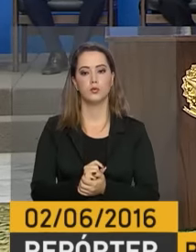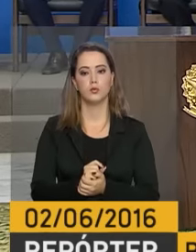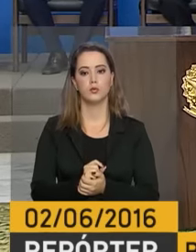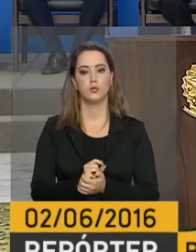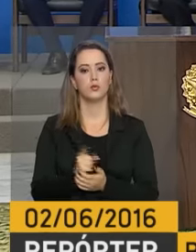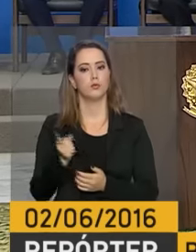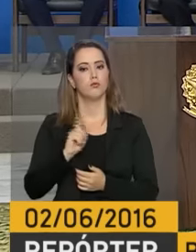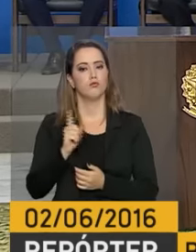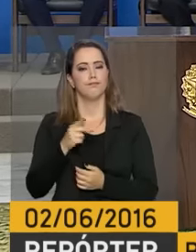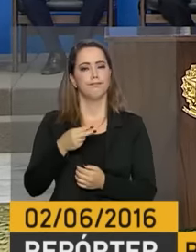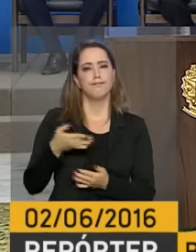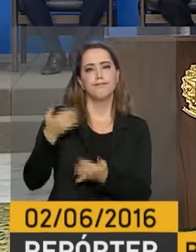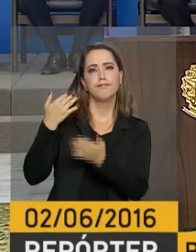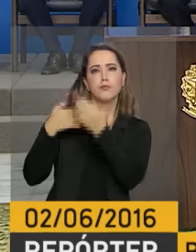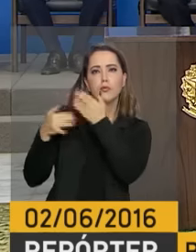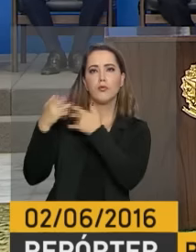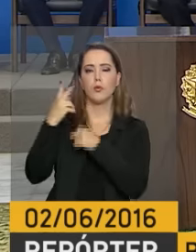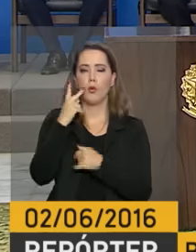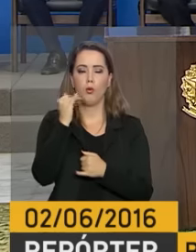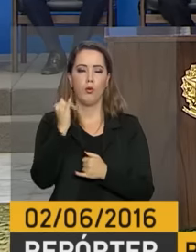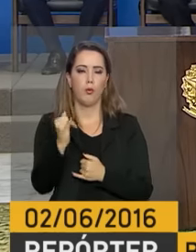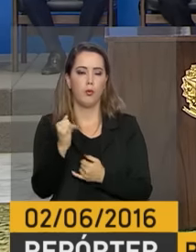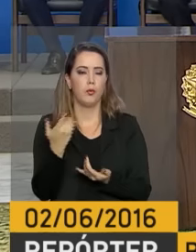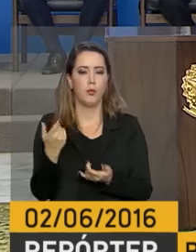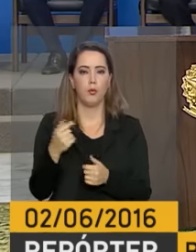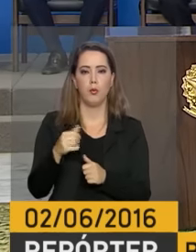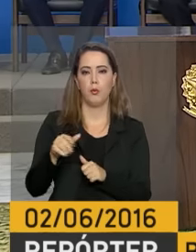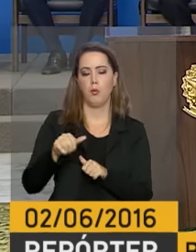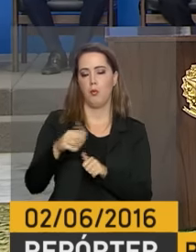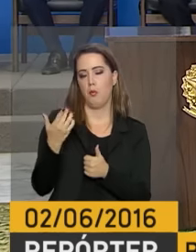a geração de meus pais sob o Estado Novo.